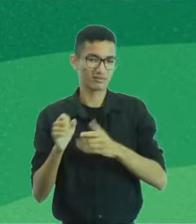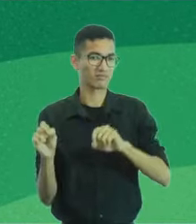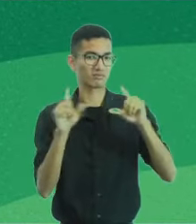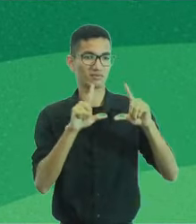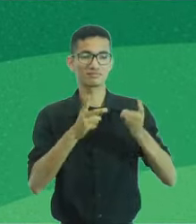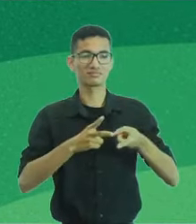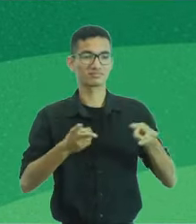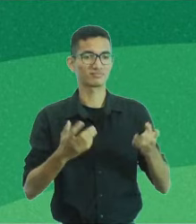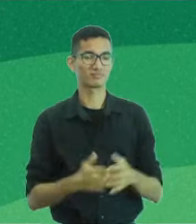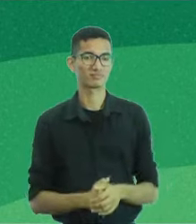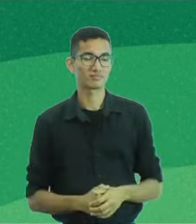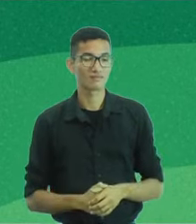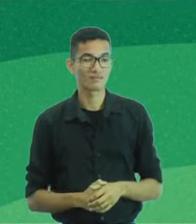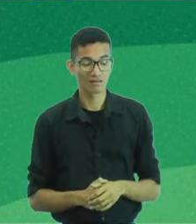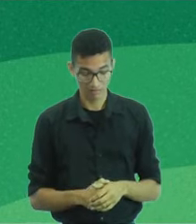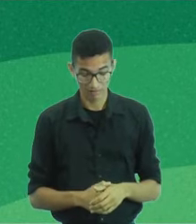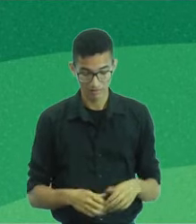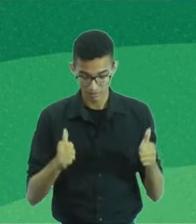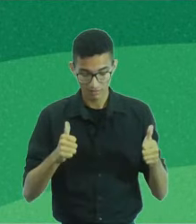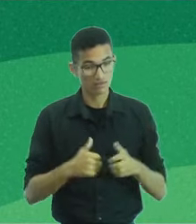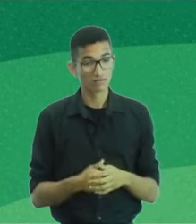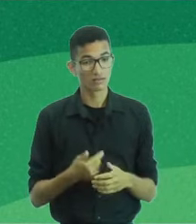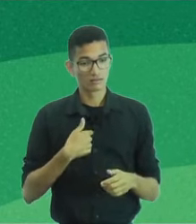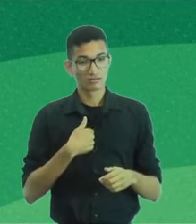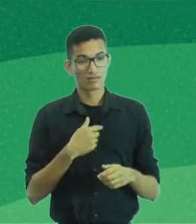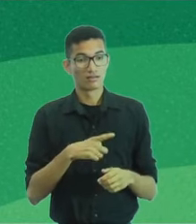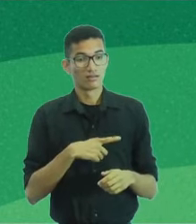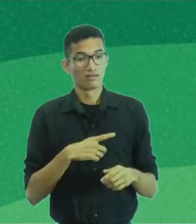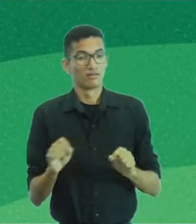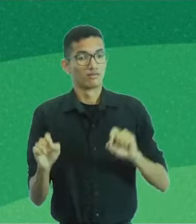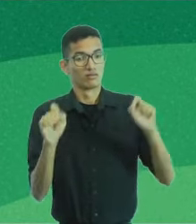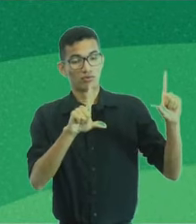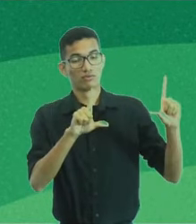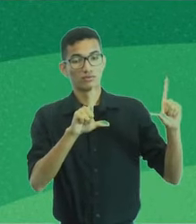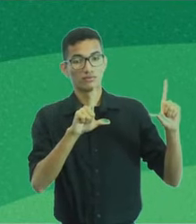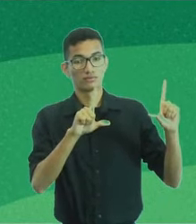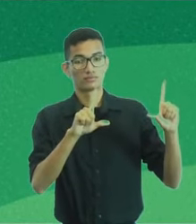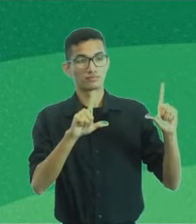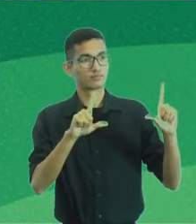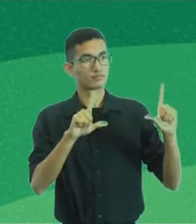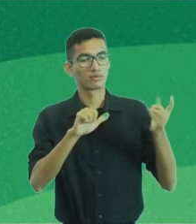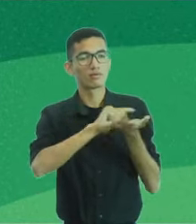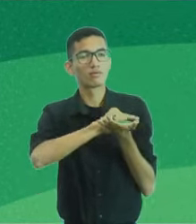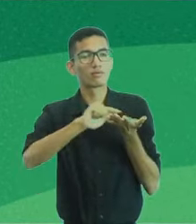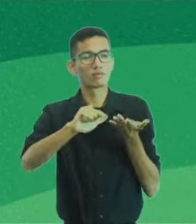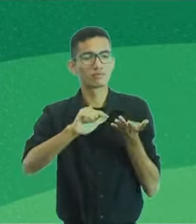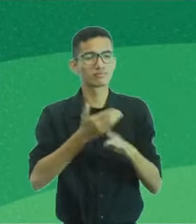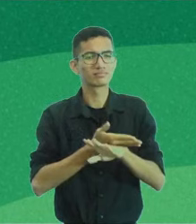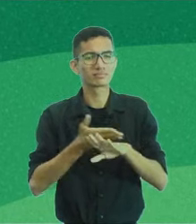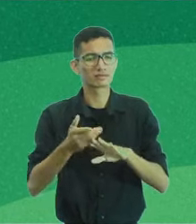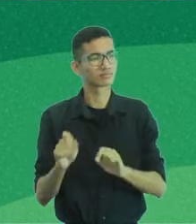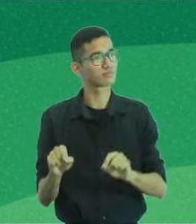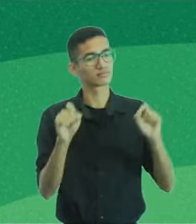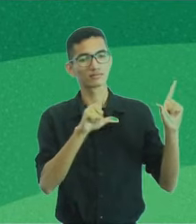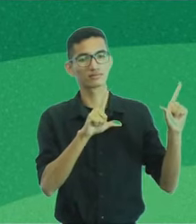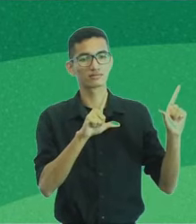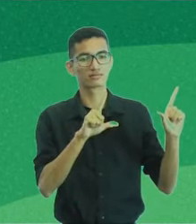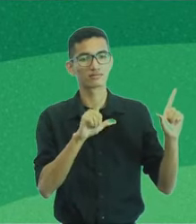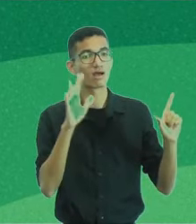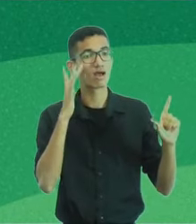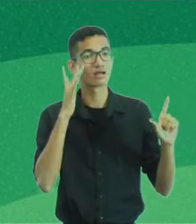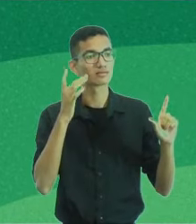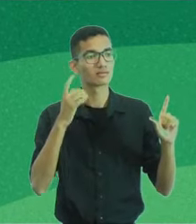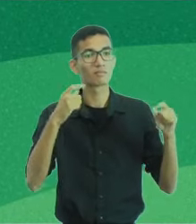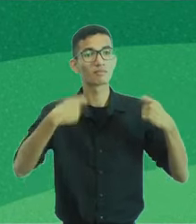que usar assim mesmo então beleza eu tenho um slide em branco exatamente em branco porque eu acho que eu preciso me auto